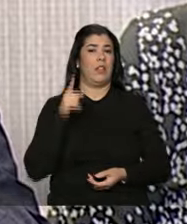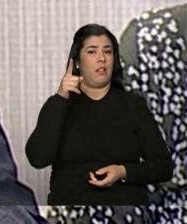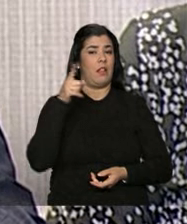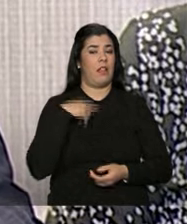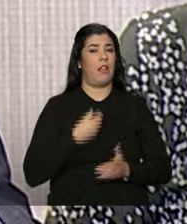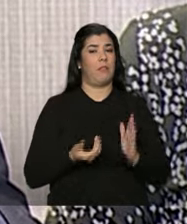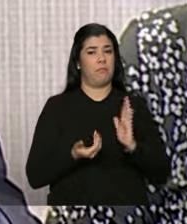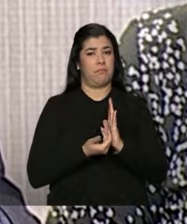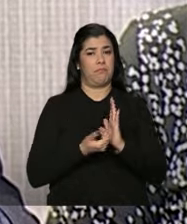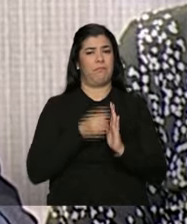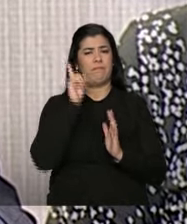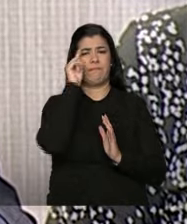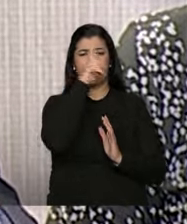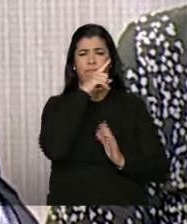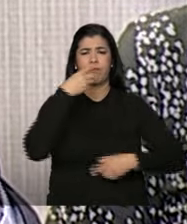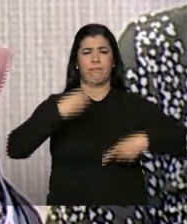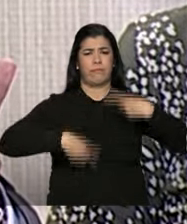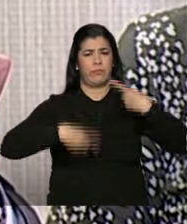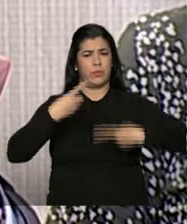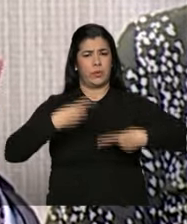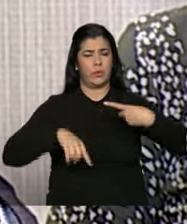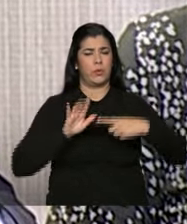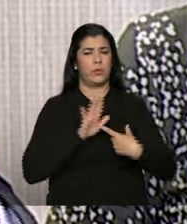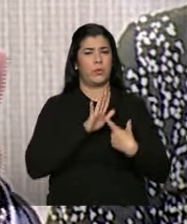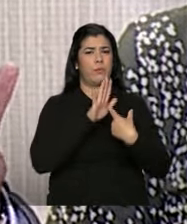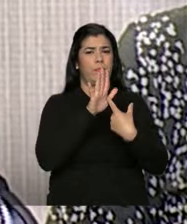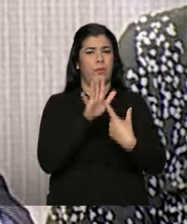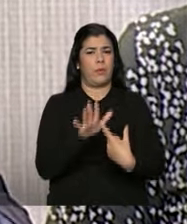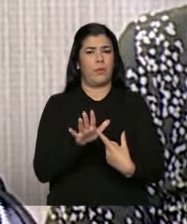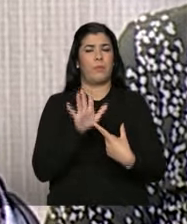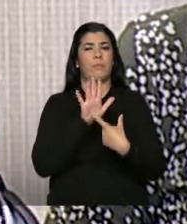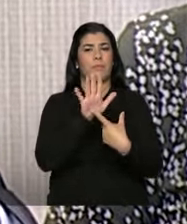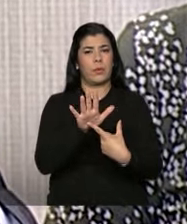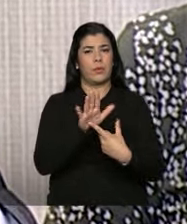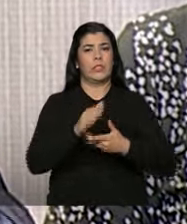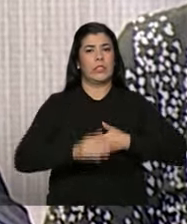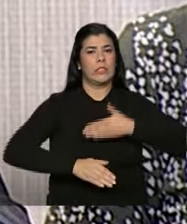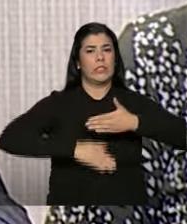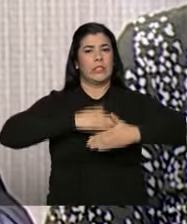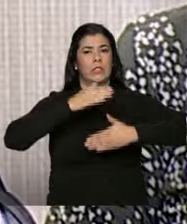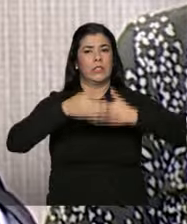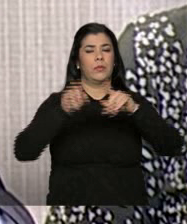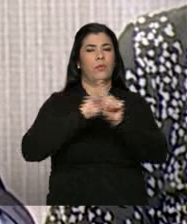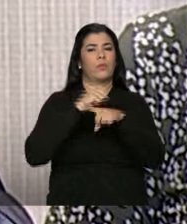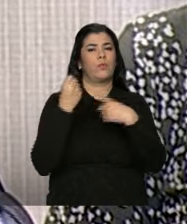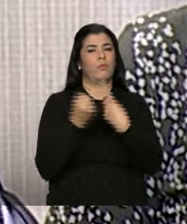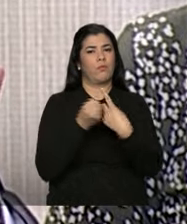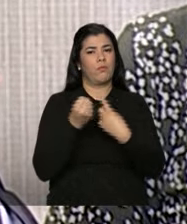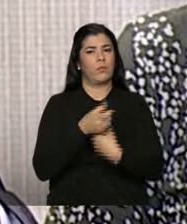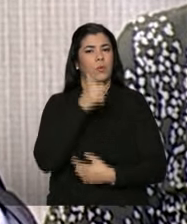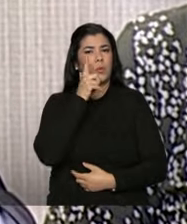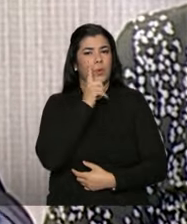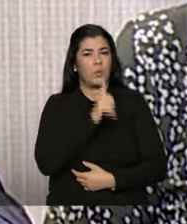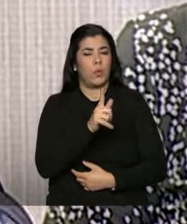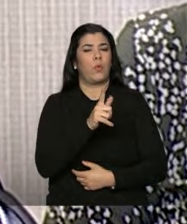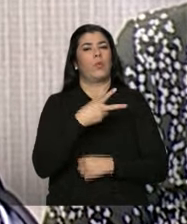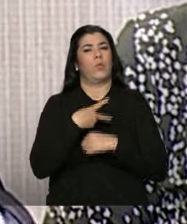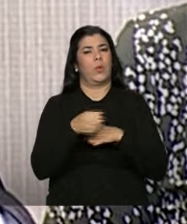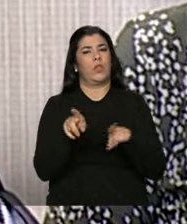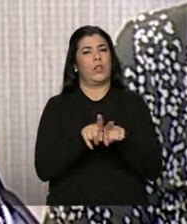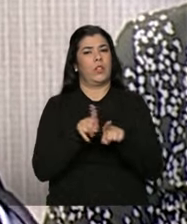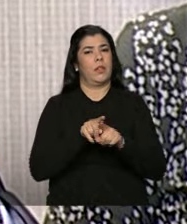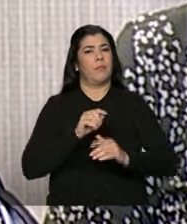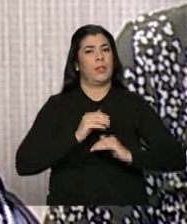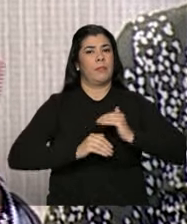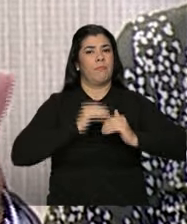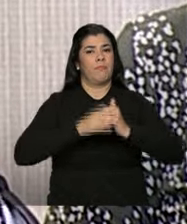dos Deputados, um momento de reação, de reação aos avanços sociais, as conquistas, ao progresso social que o